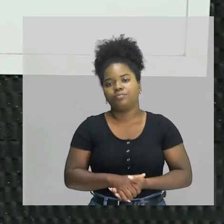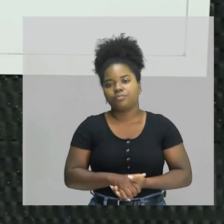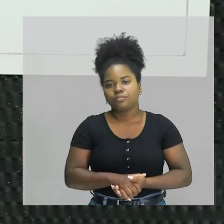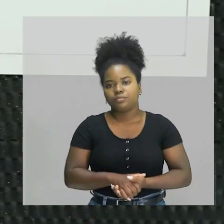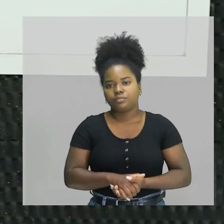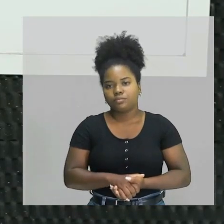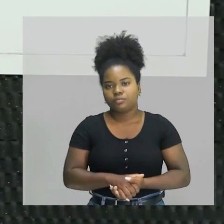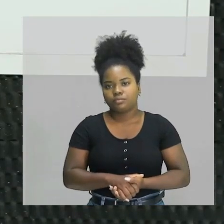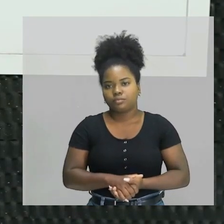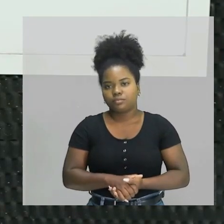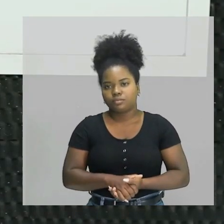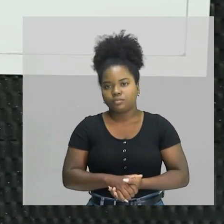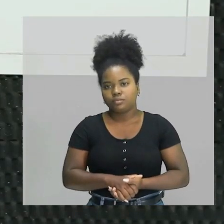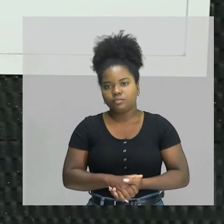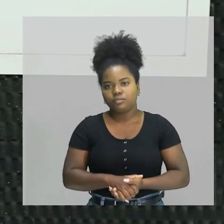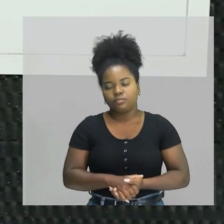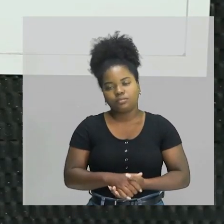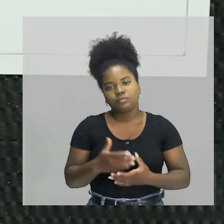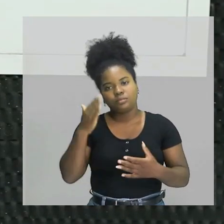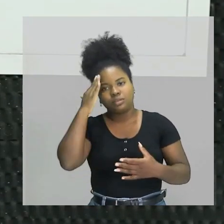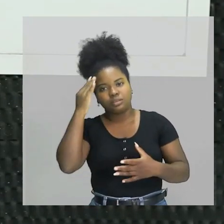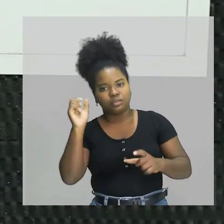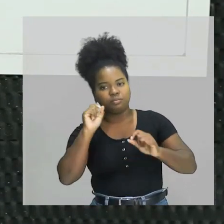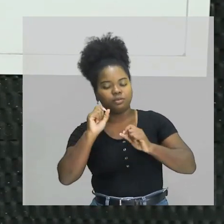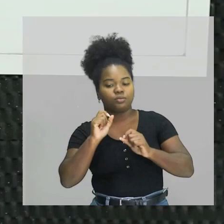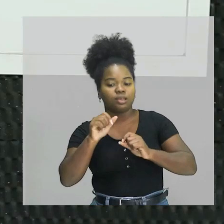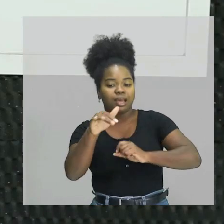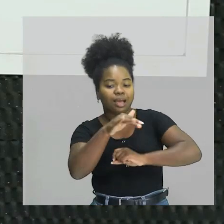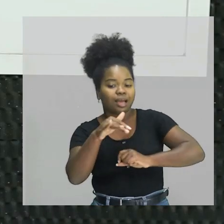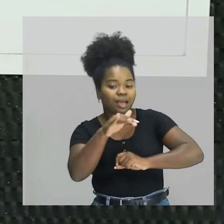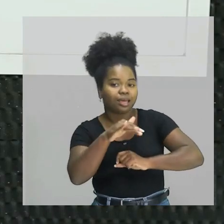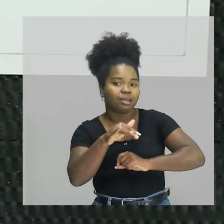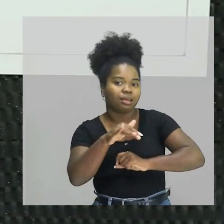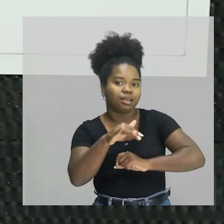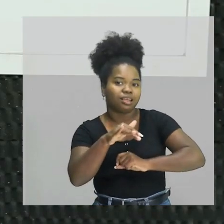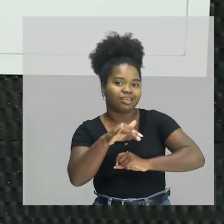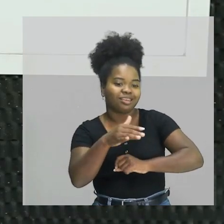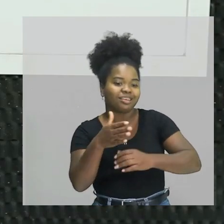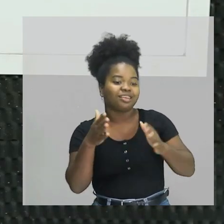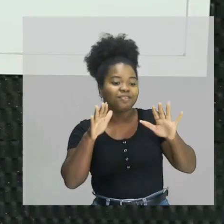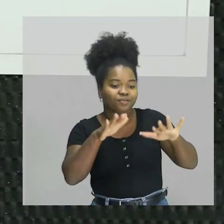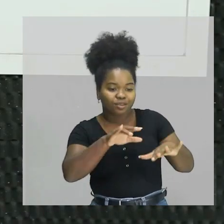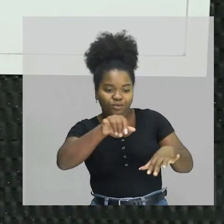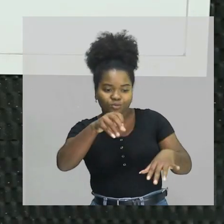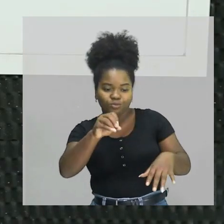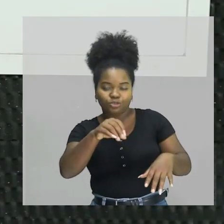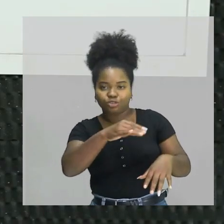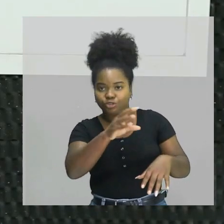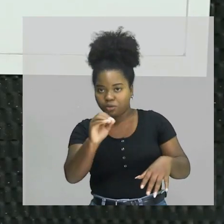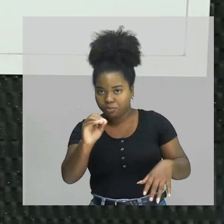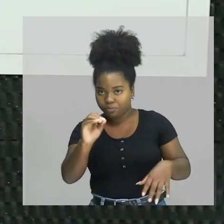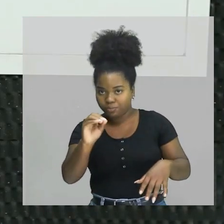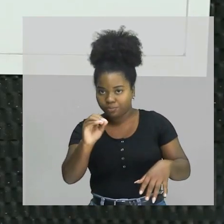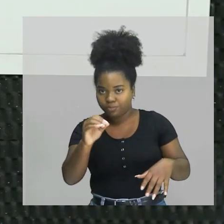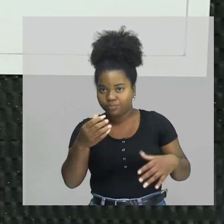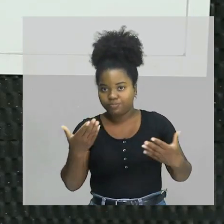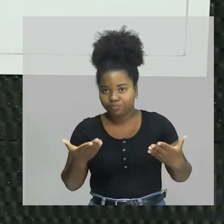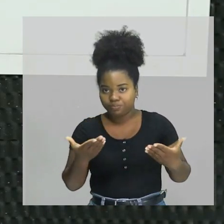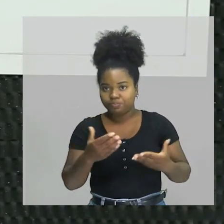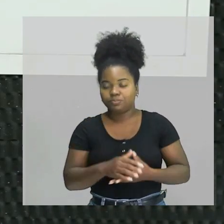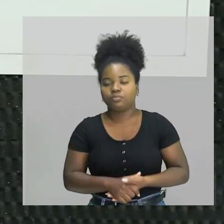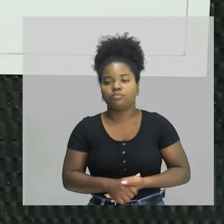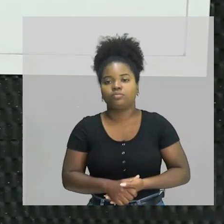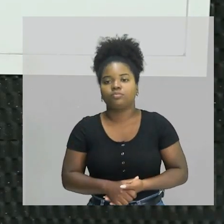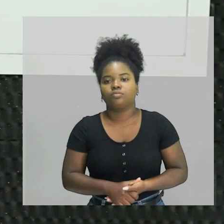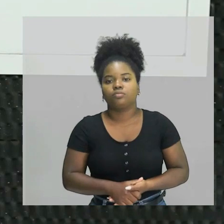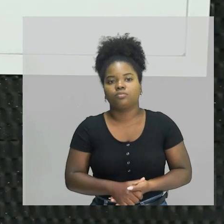para que eu possa saber a área que ficou destinada a João e comparar com a área total.